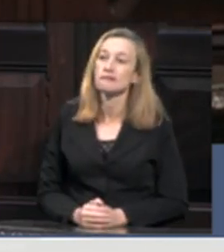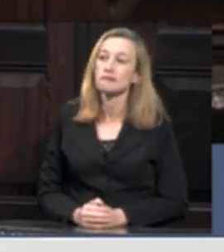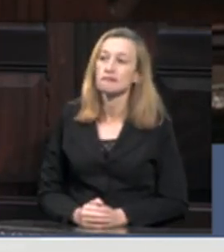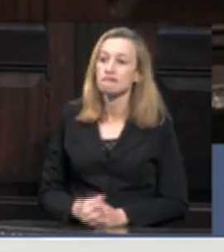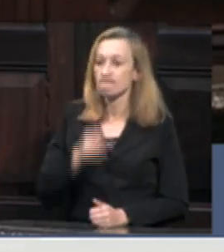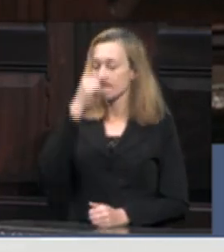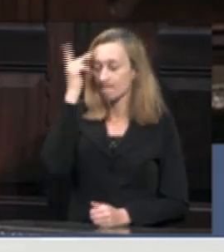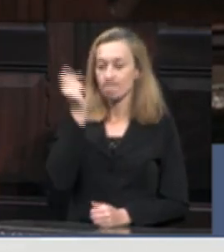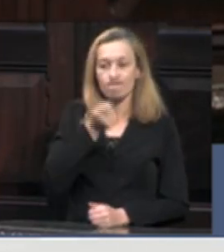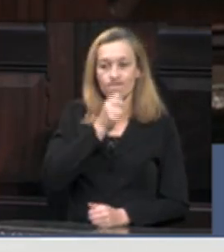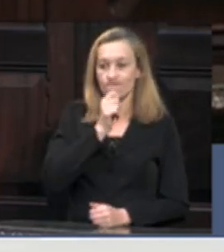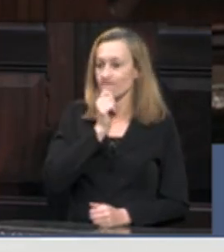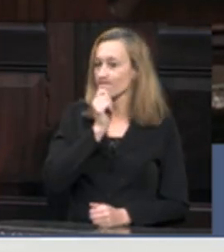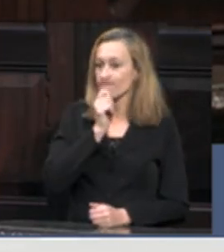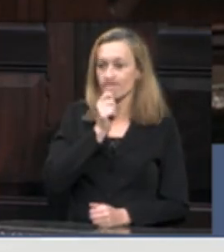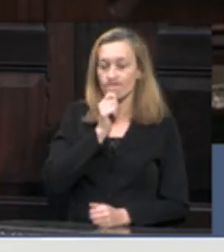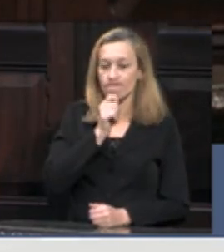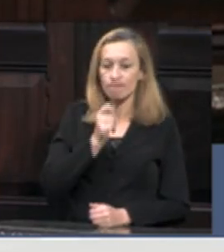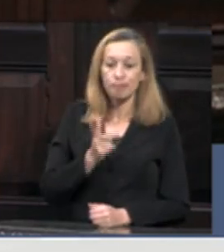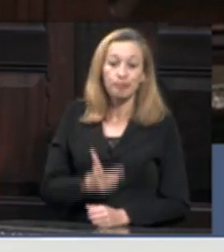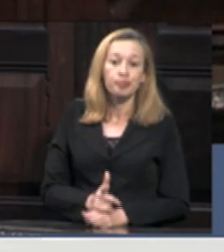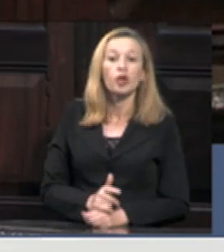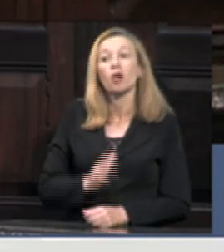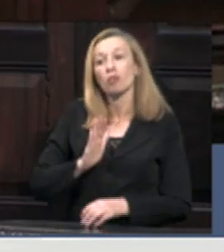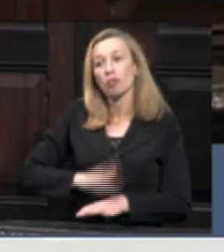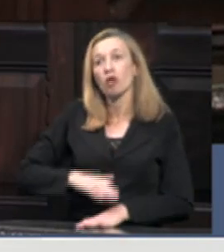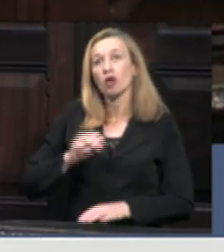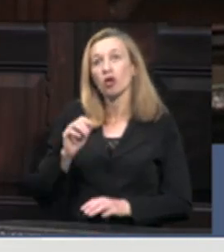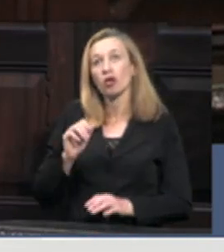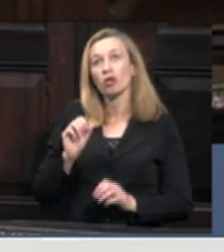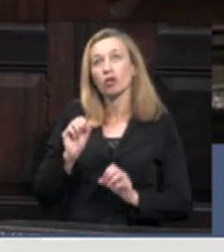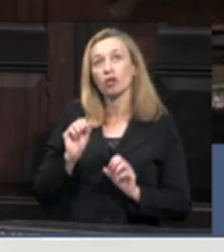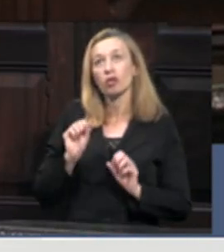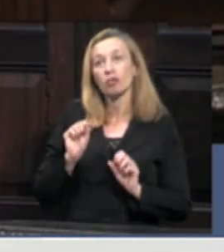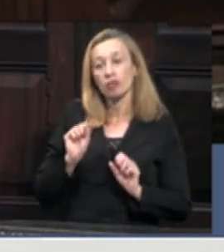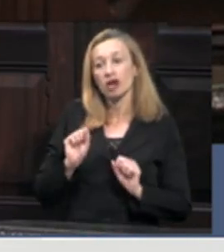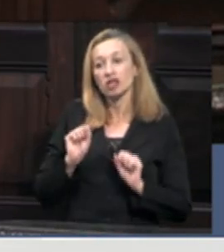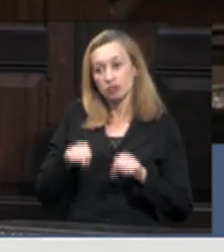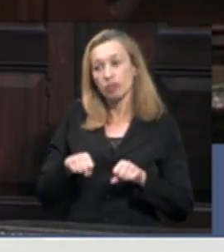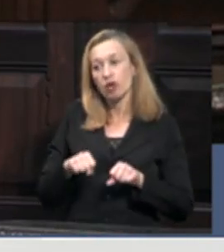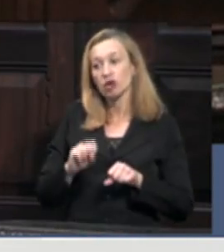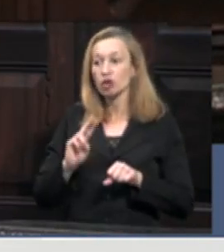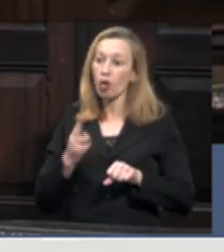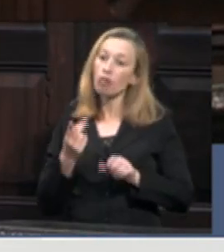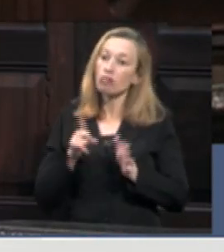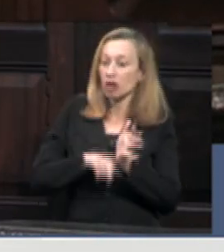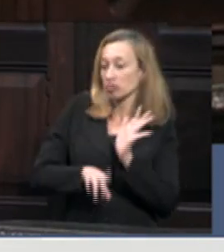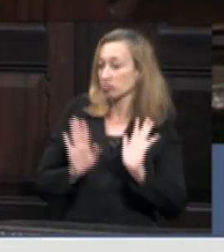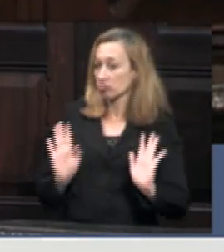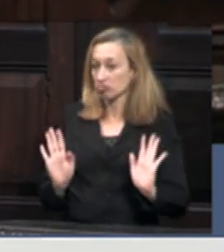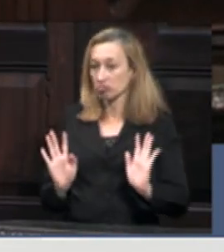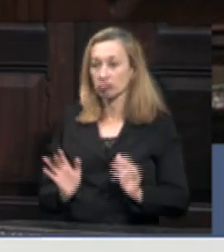Ninguém. Pode ser mais e pode ser menos.